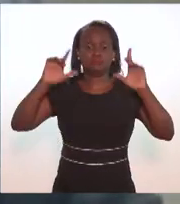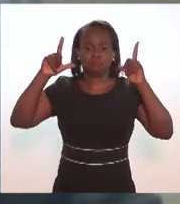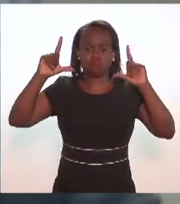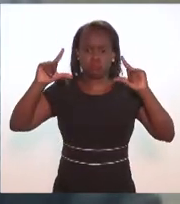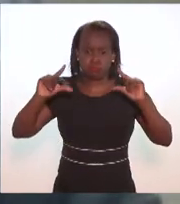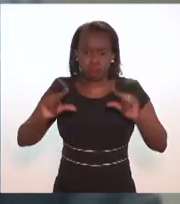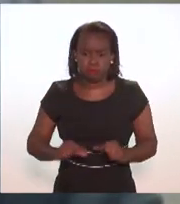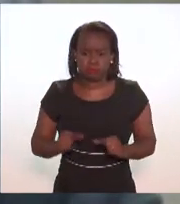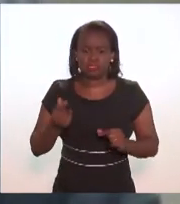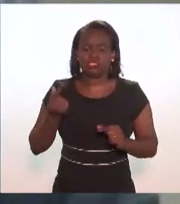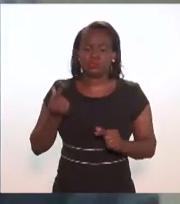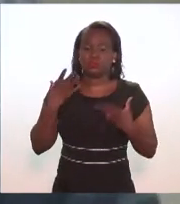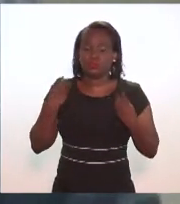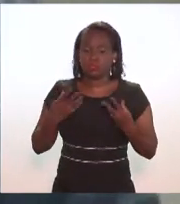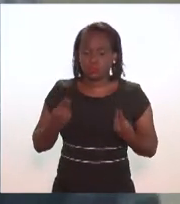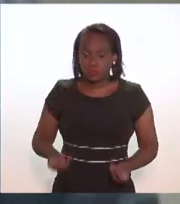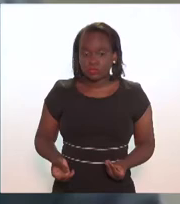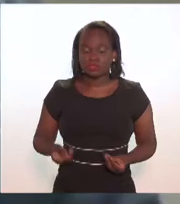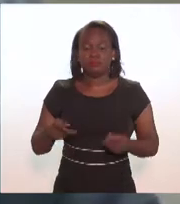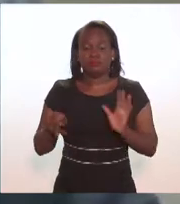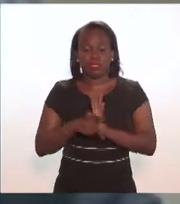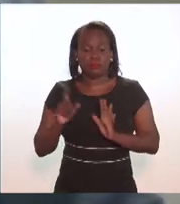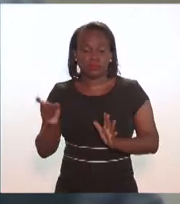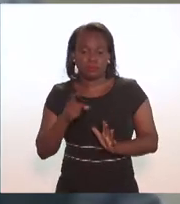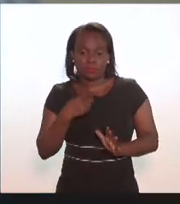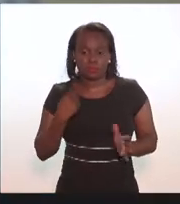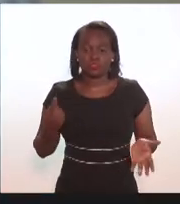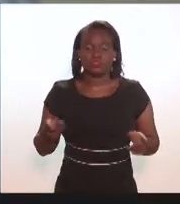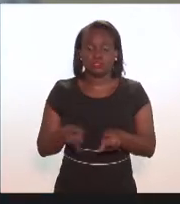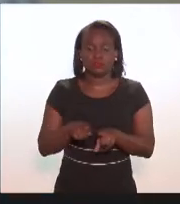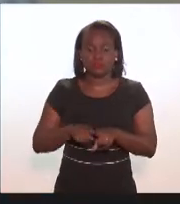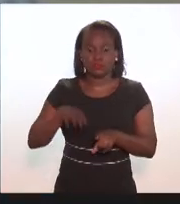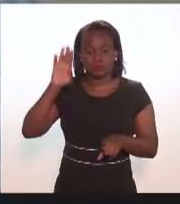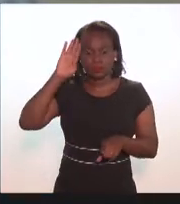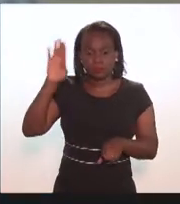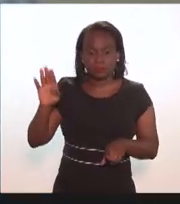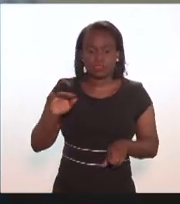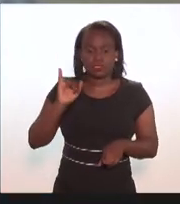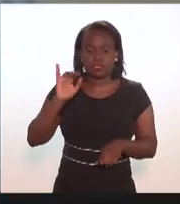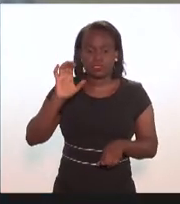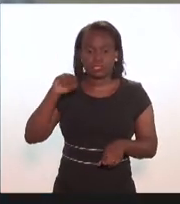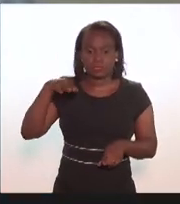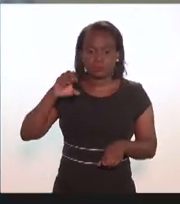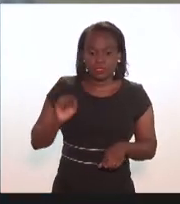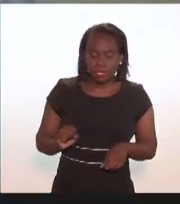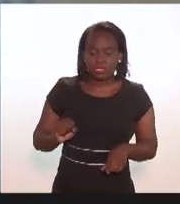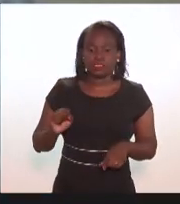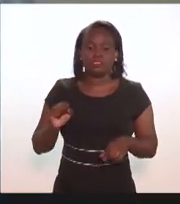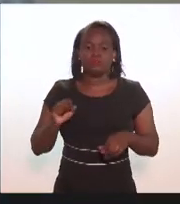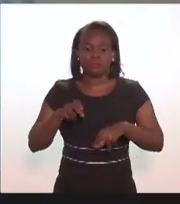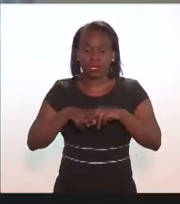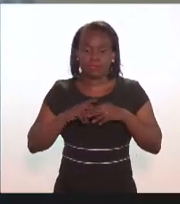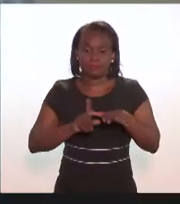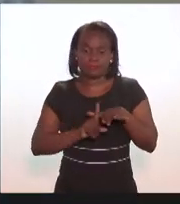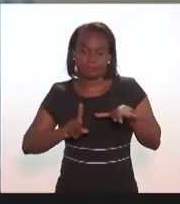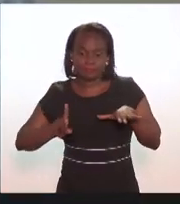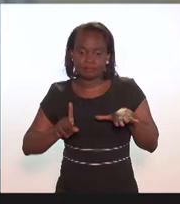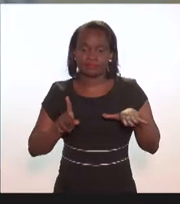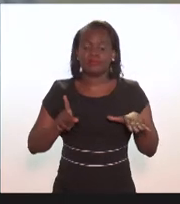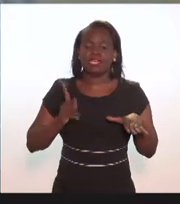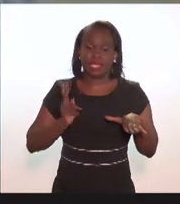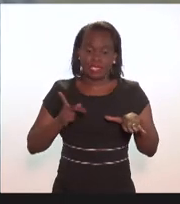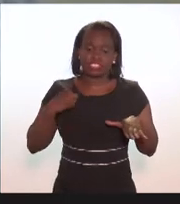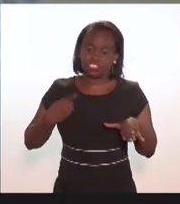de receitas, tanto das receitas tributárias, especialmente a parte de ICMS, por conta do isolamento social